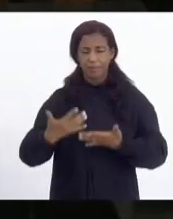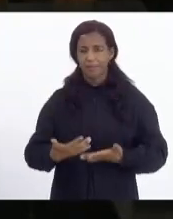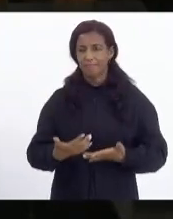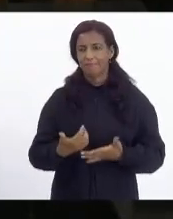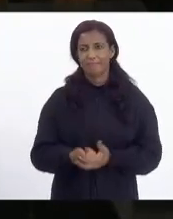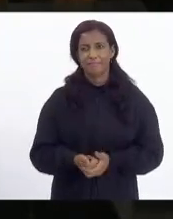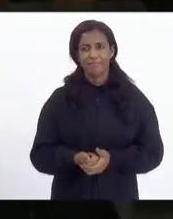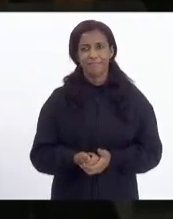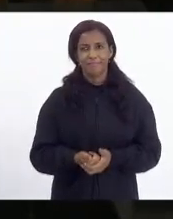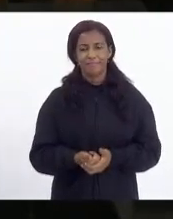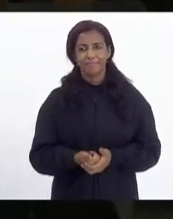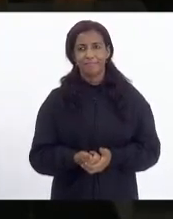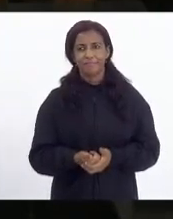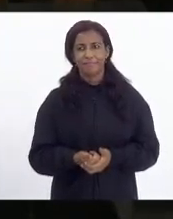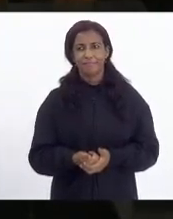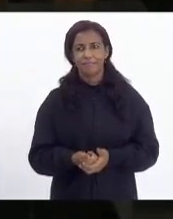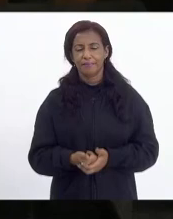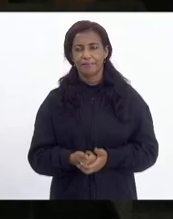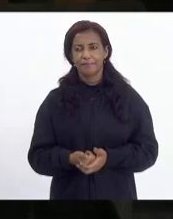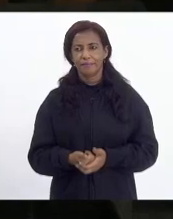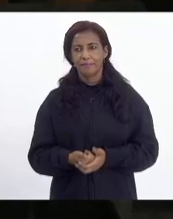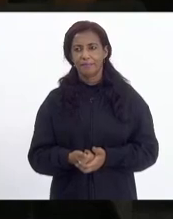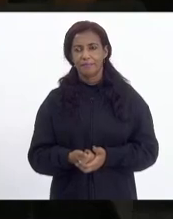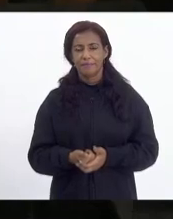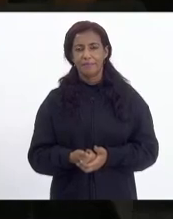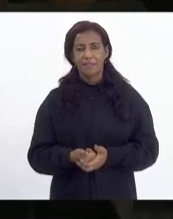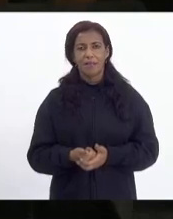foi matéria jornalística mostra